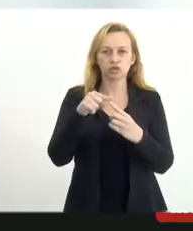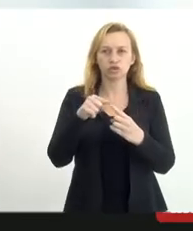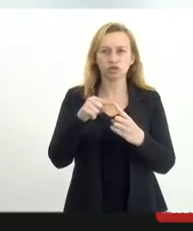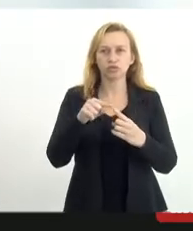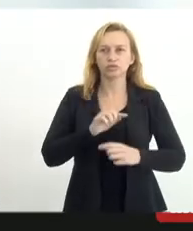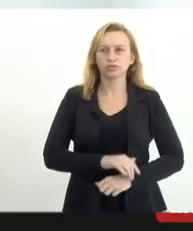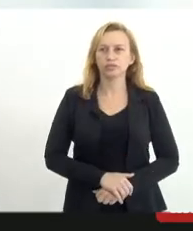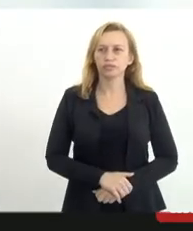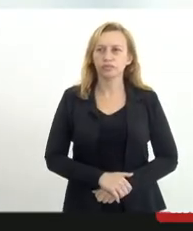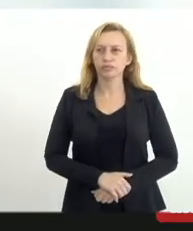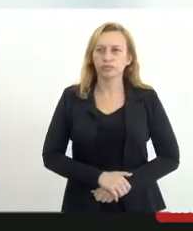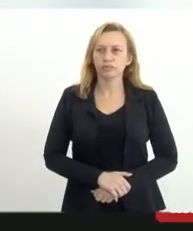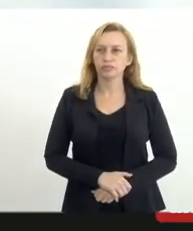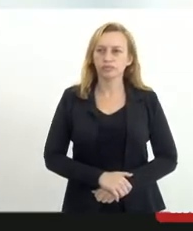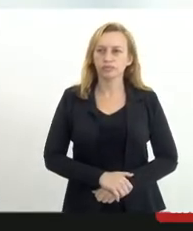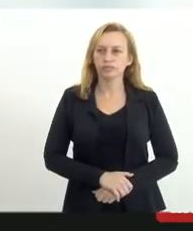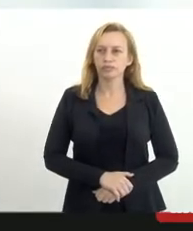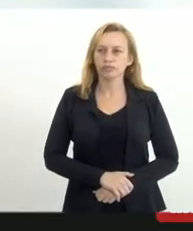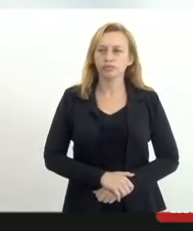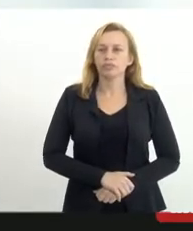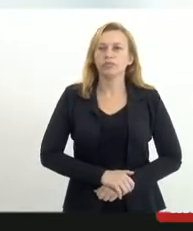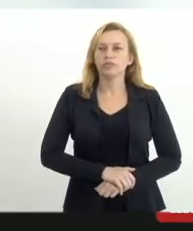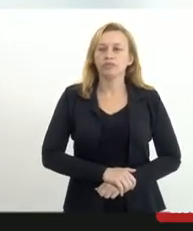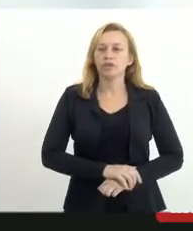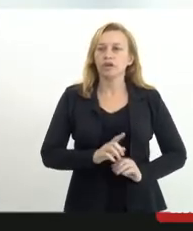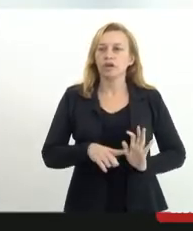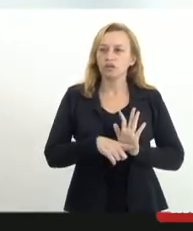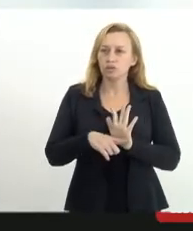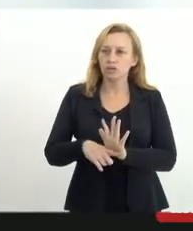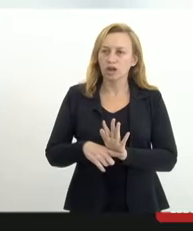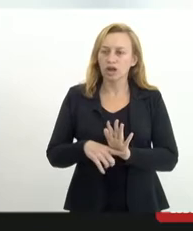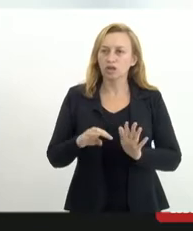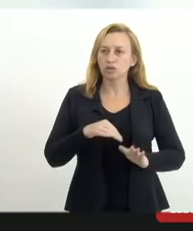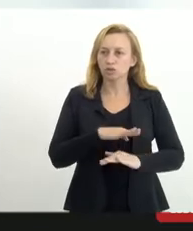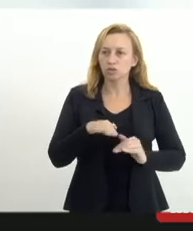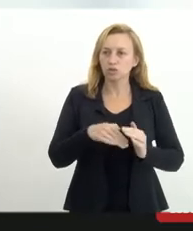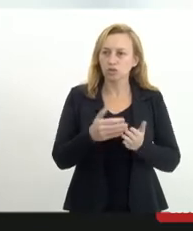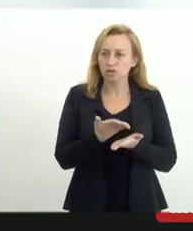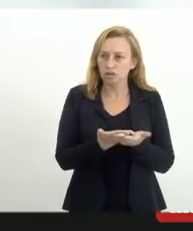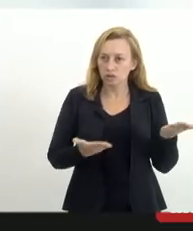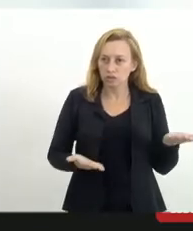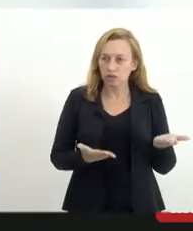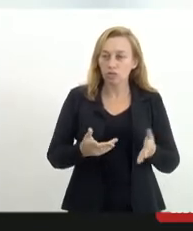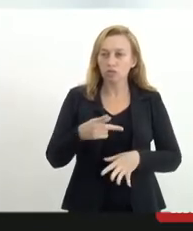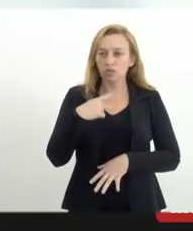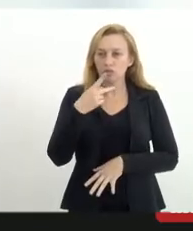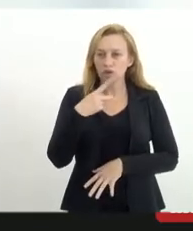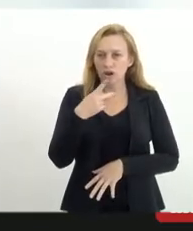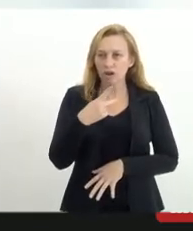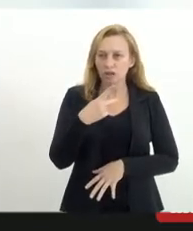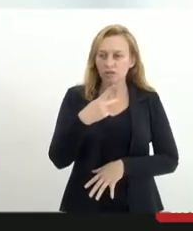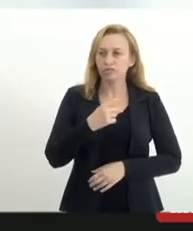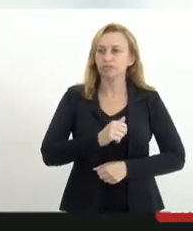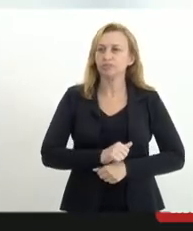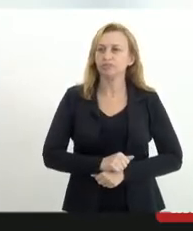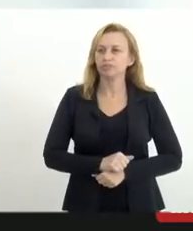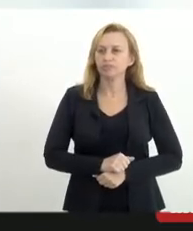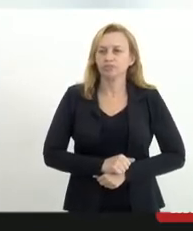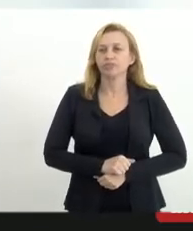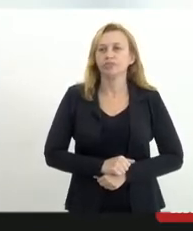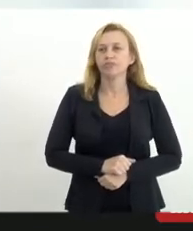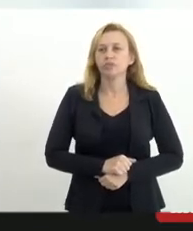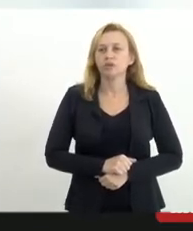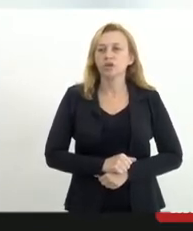é recuperar as perdas sucessivas dos nossos erários. Quando eu falei dos nossos erários, porque eu estou falando